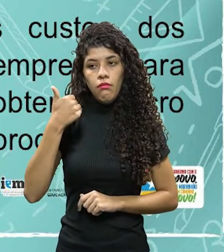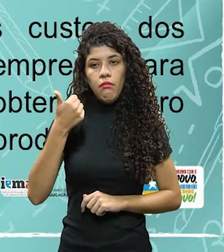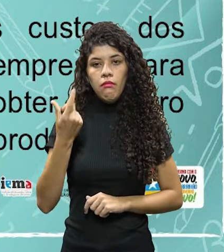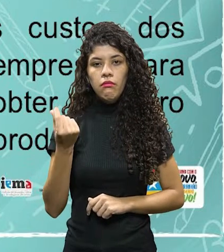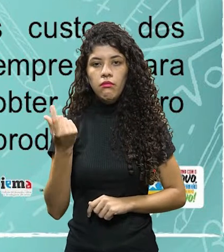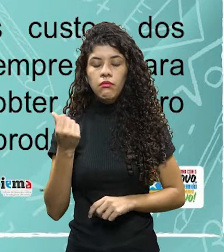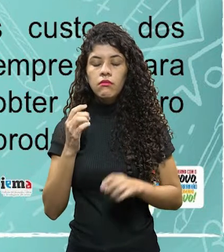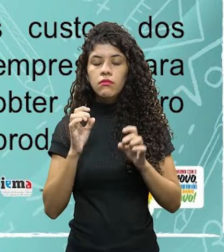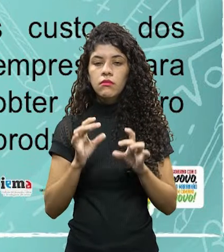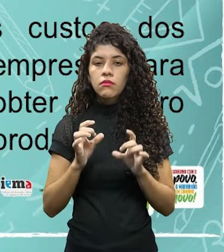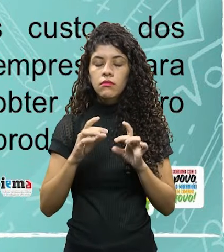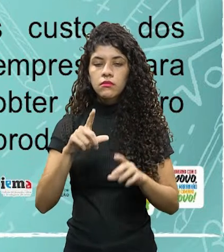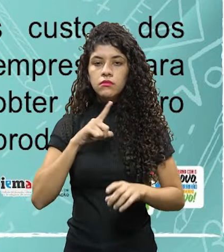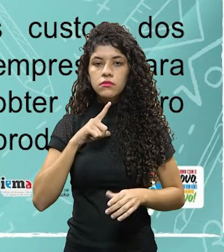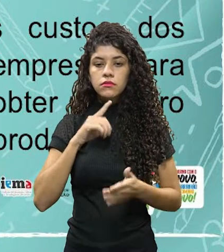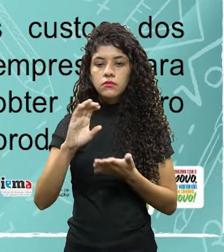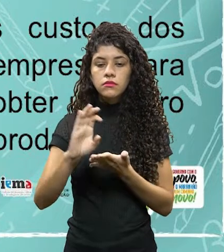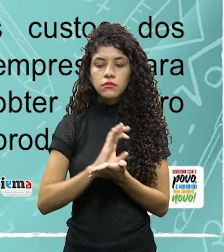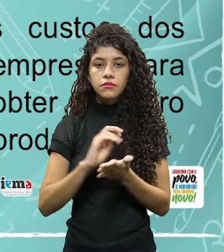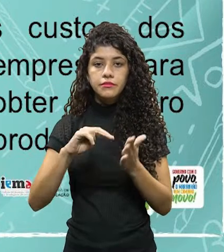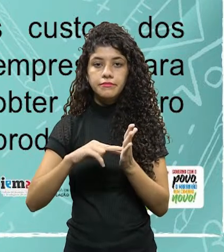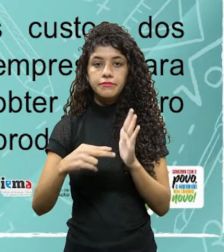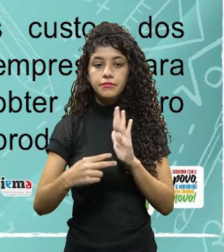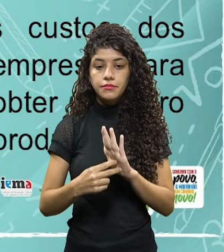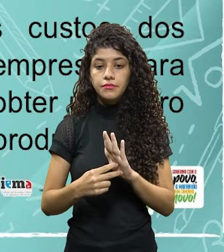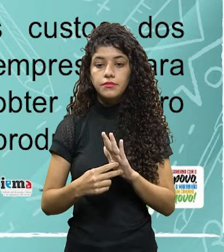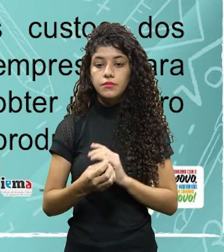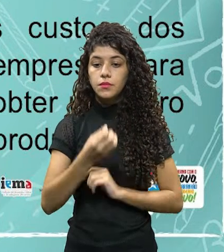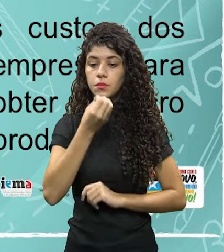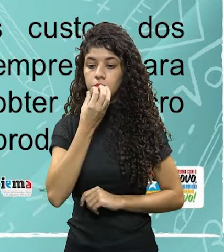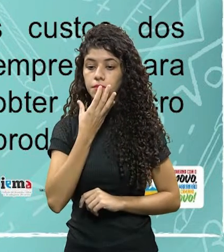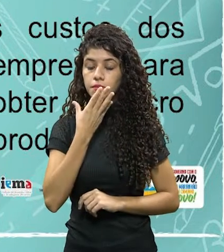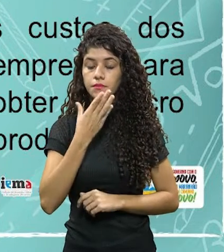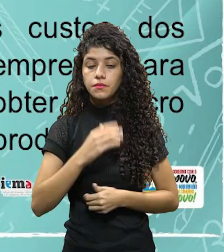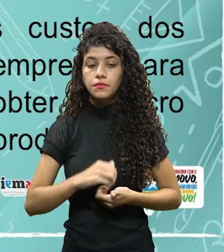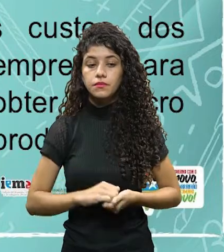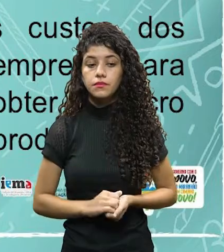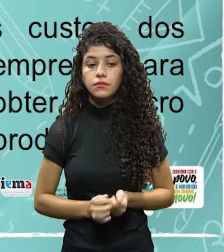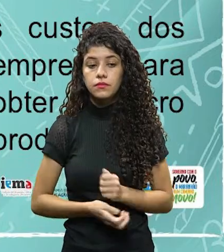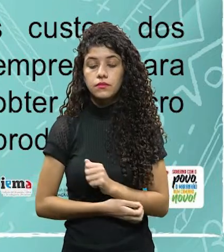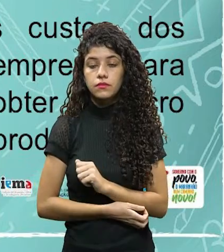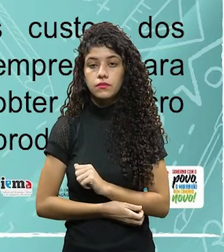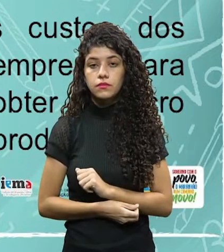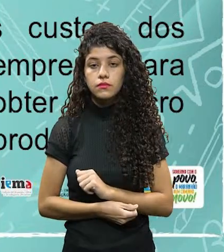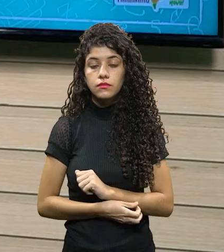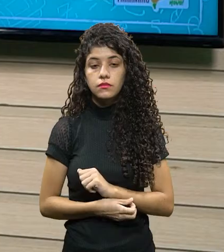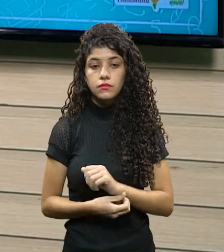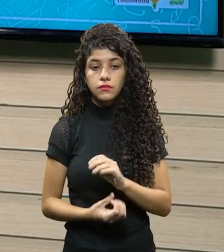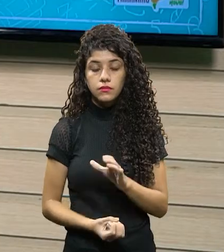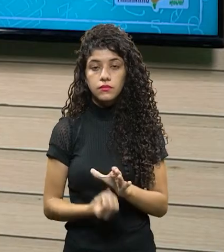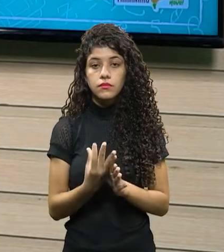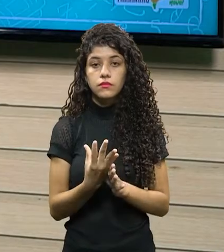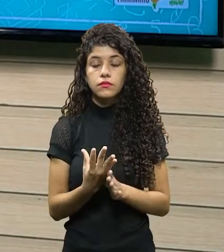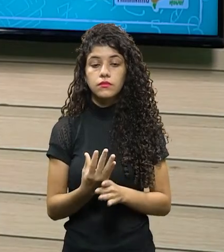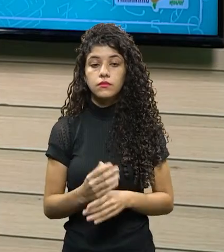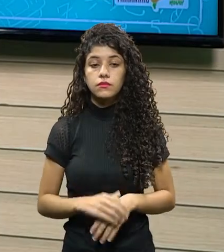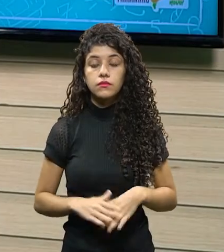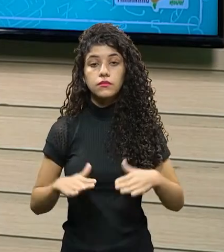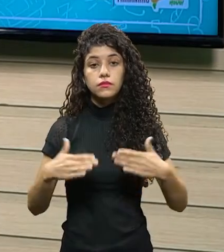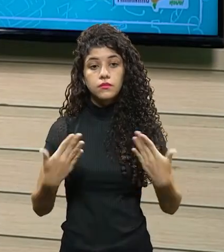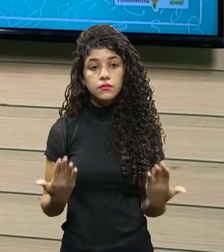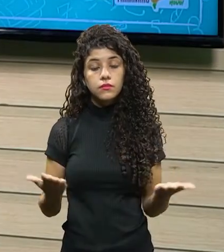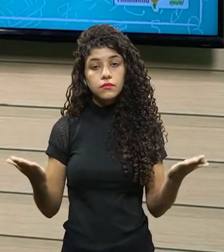e obter um lucro representativo a partir dos custos gerados pela sua produção. Então, levando